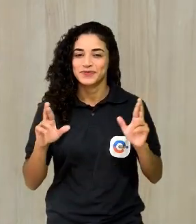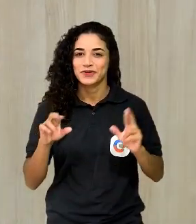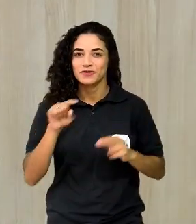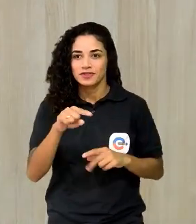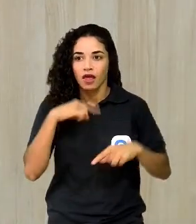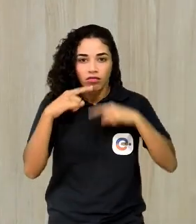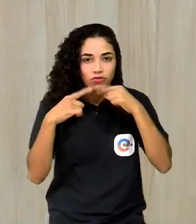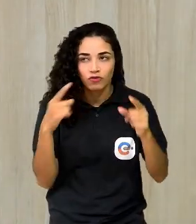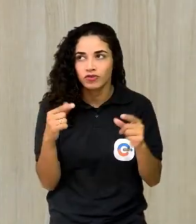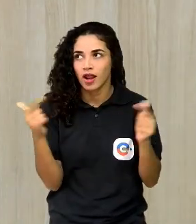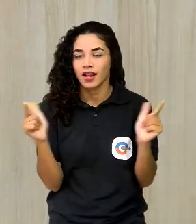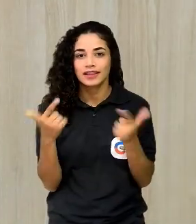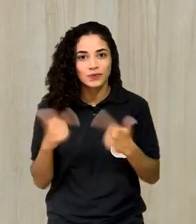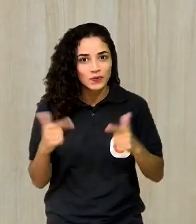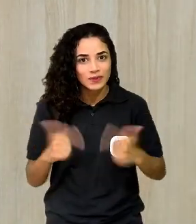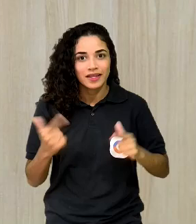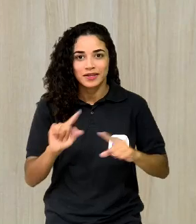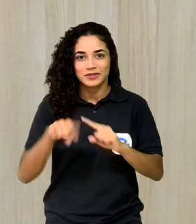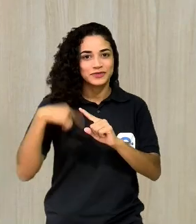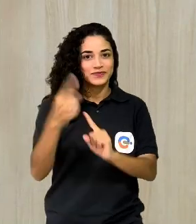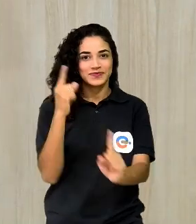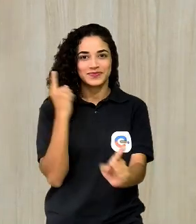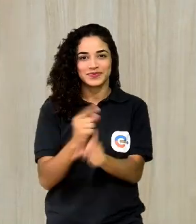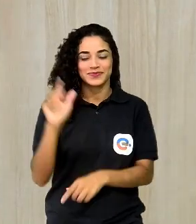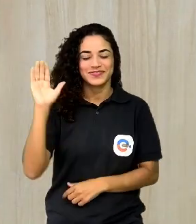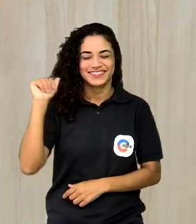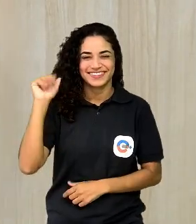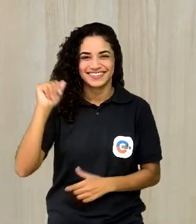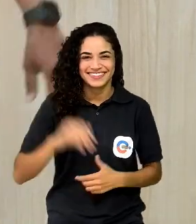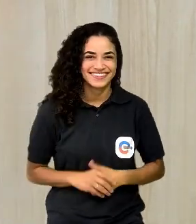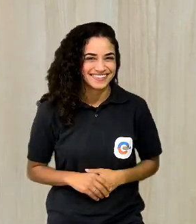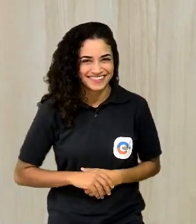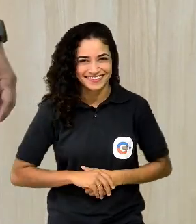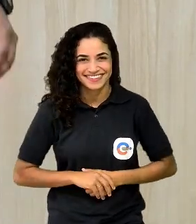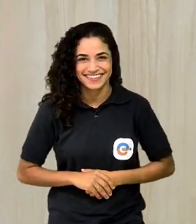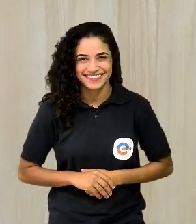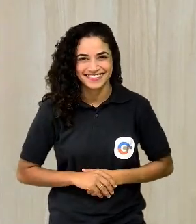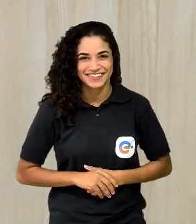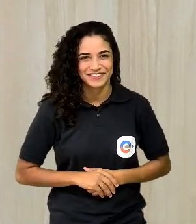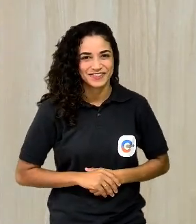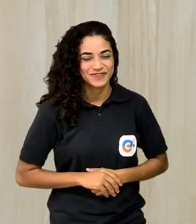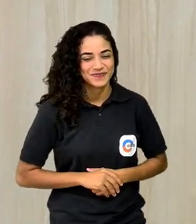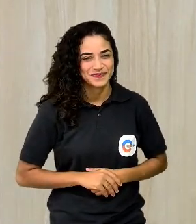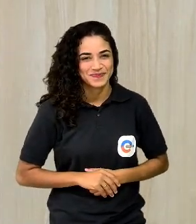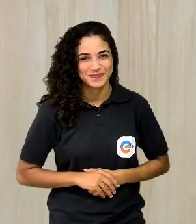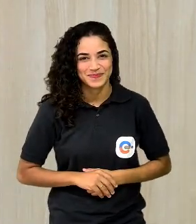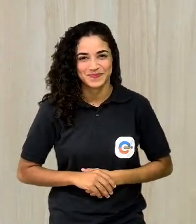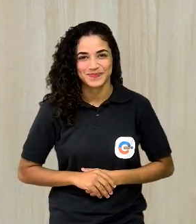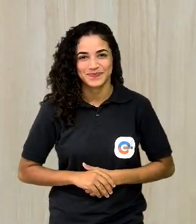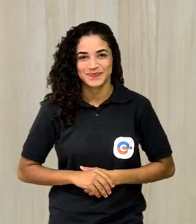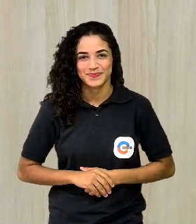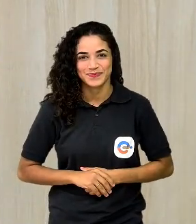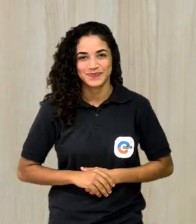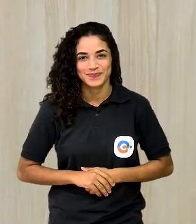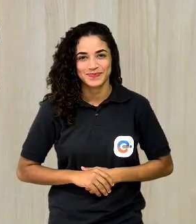ficado nenhuma dúvida. Até o próximo vídeo. Tchau, tchau. Foi.